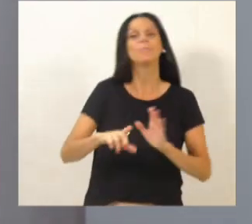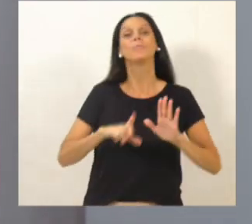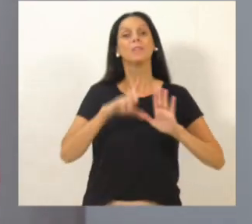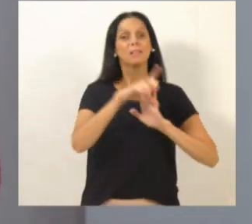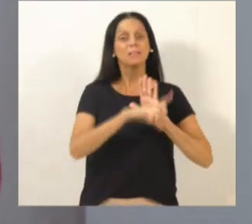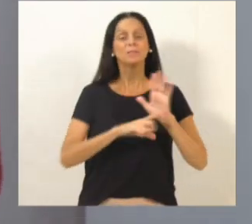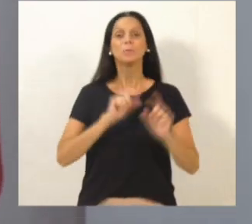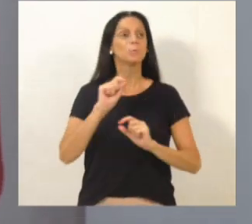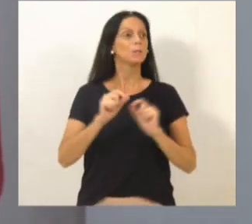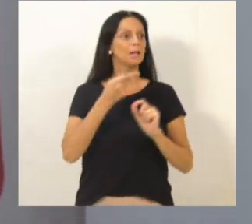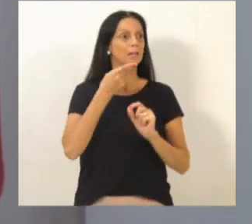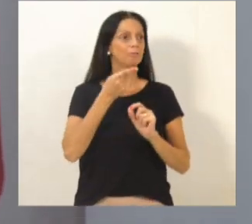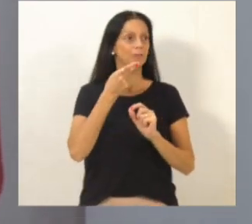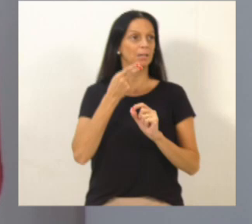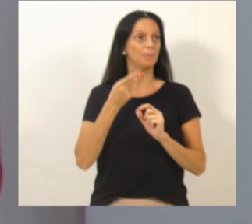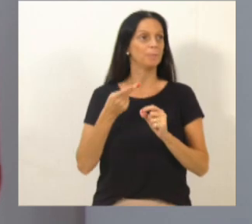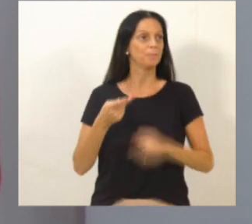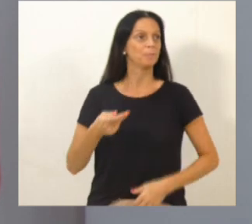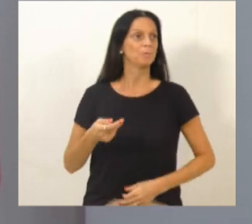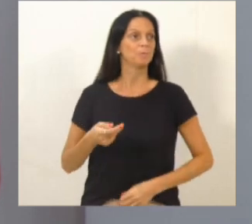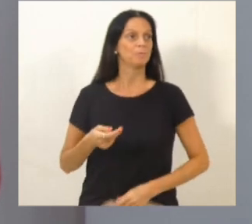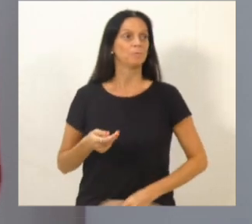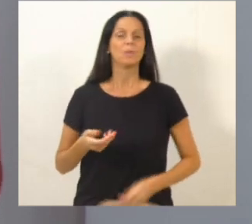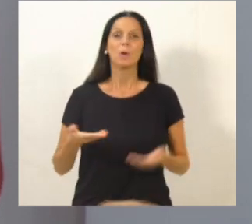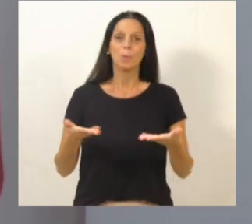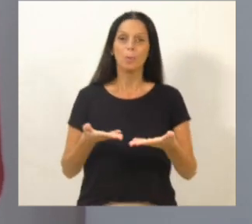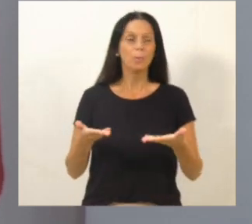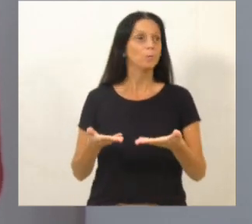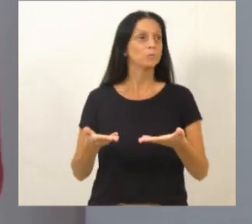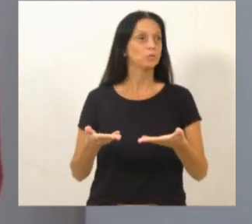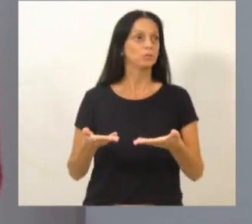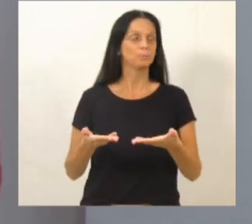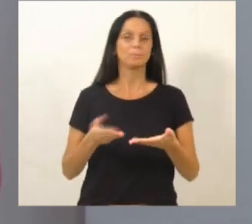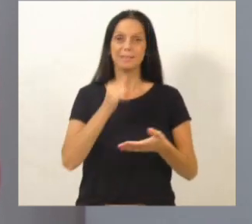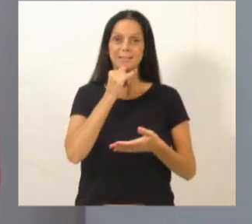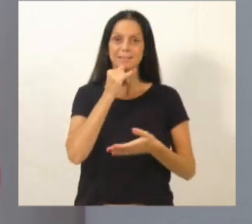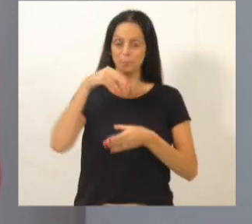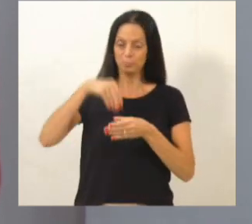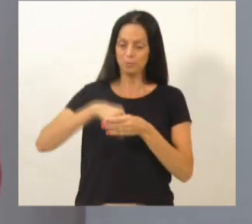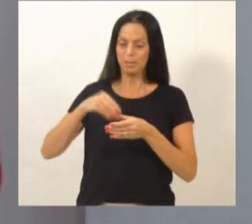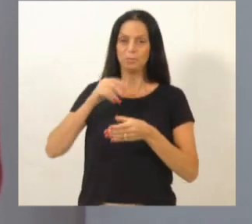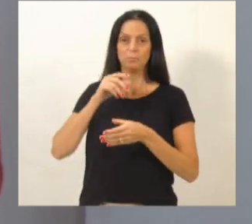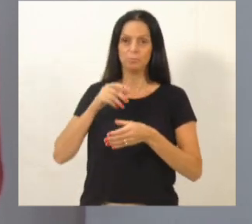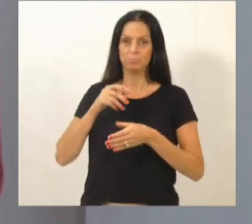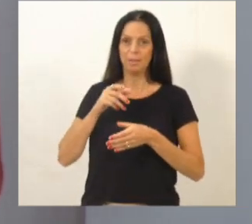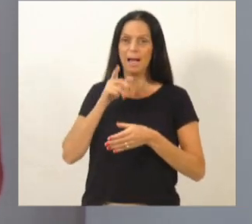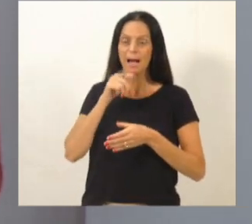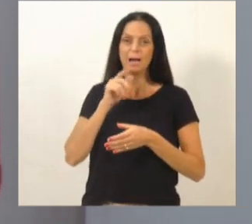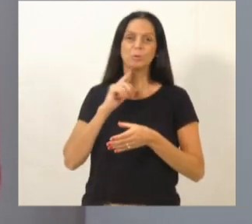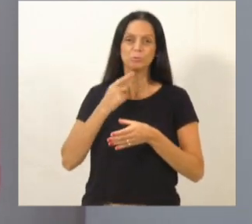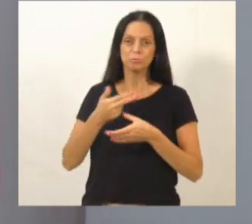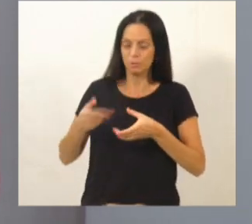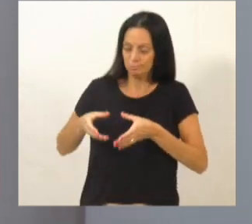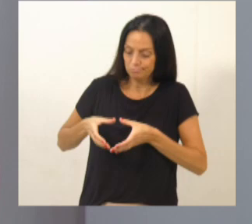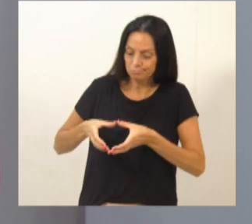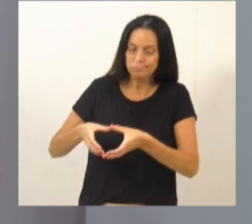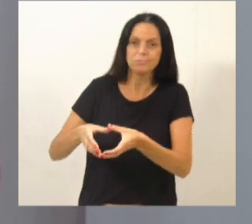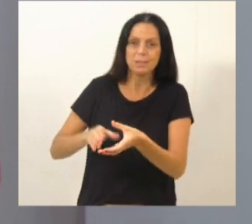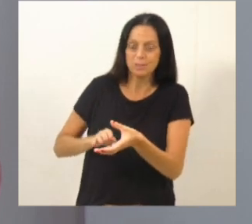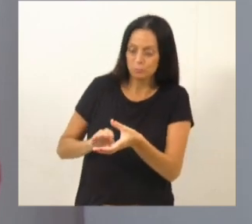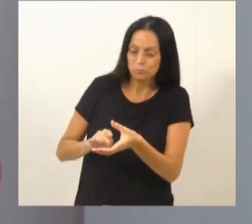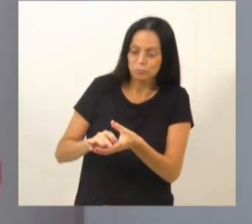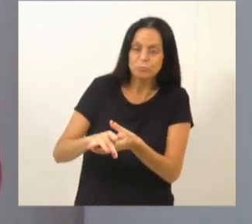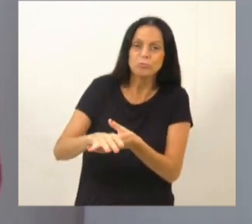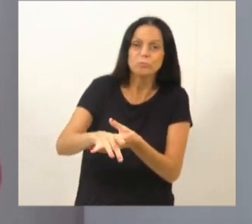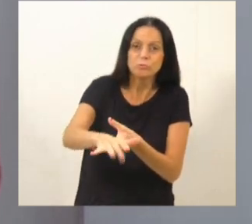não permite hoje que a gente capte esse esgoto da tubulação de drenagem. Nós estamos falando da parte de dentro dos imóveis, não estamos